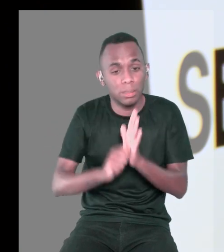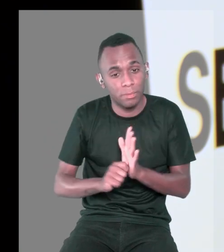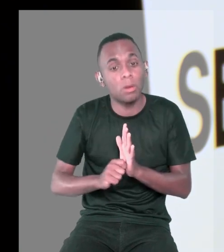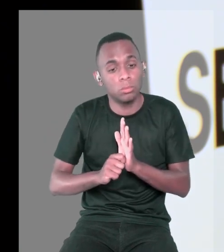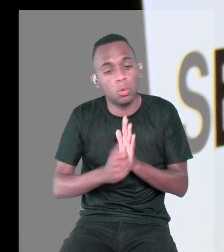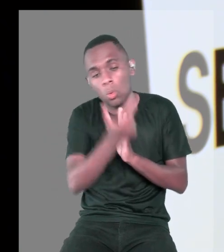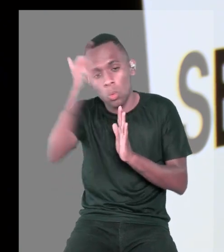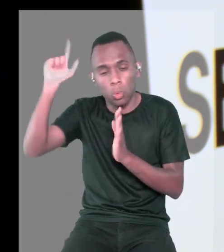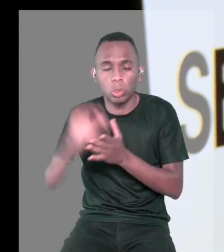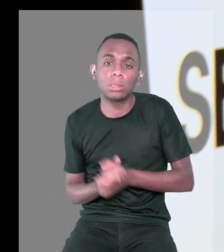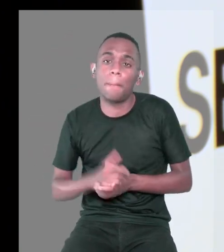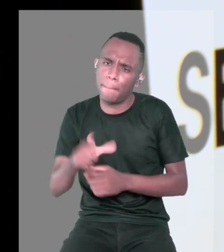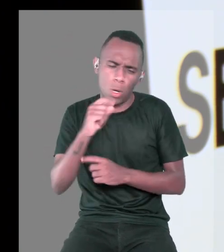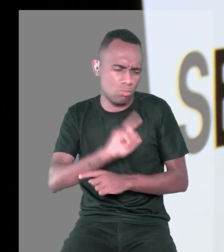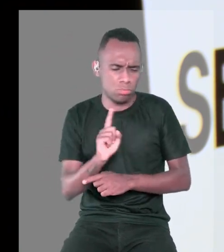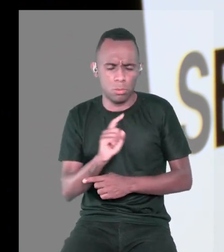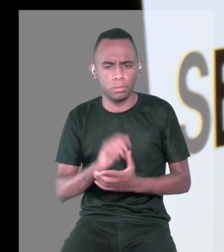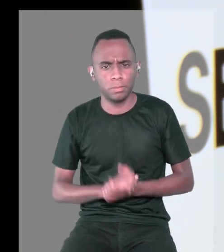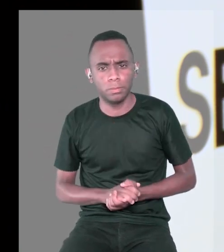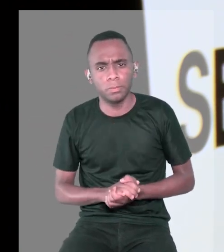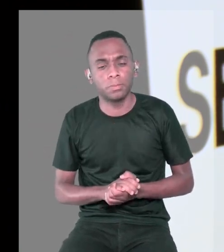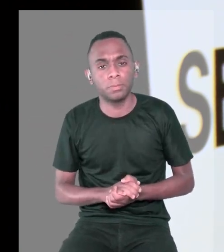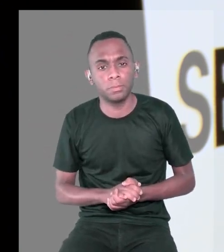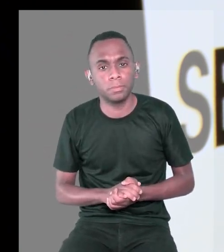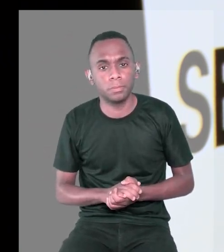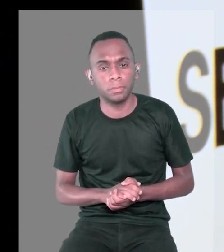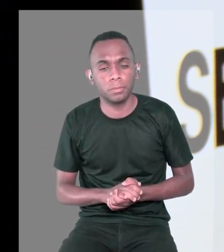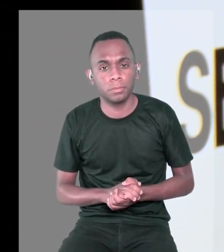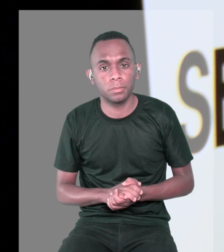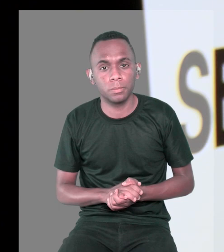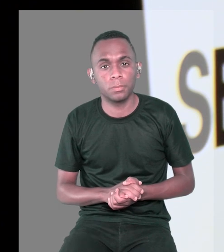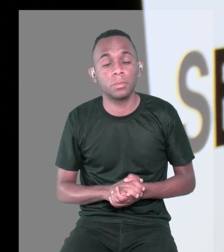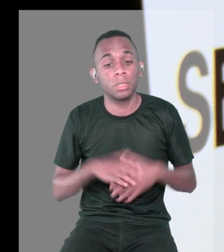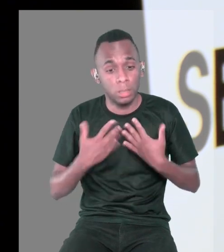escrivão Bartleby de Herman Melville, preferiria não.